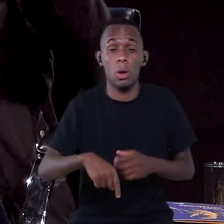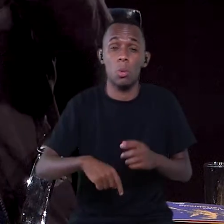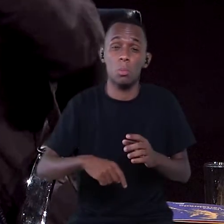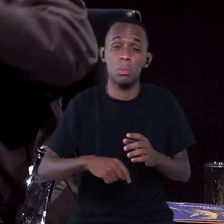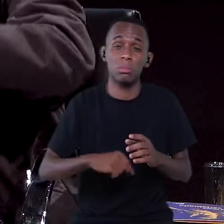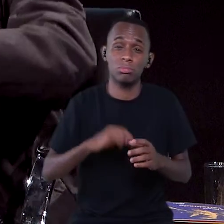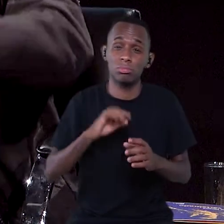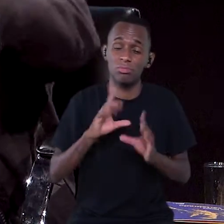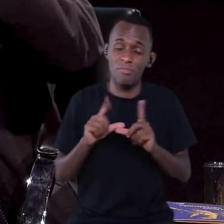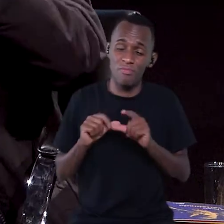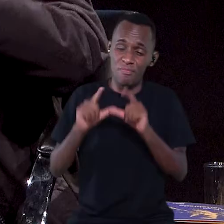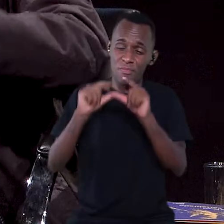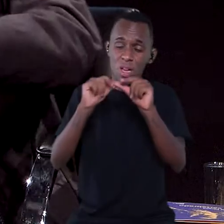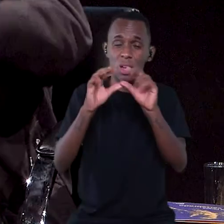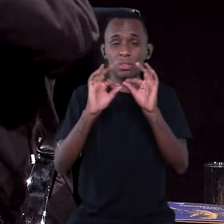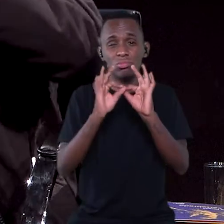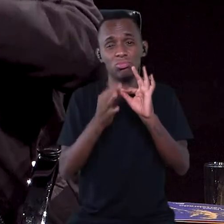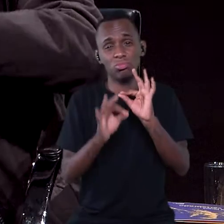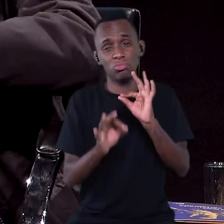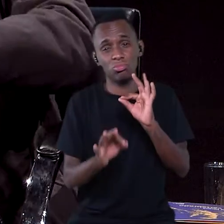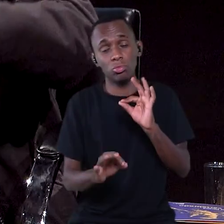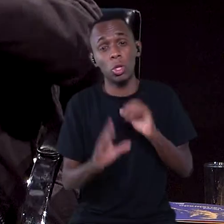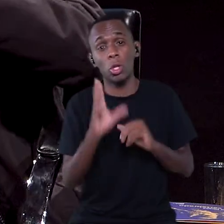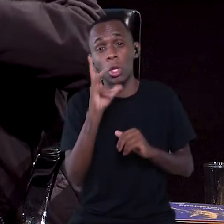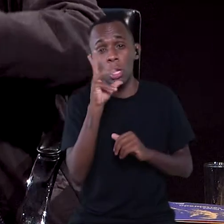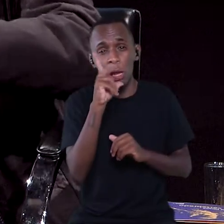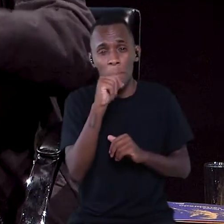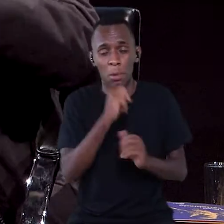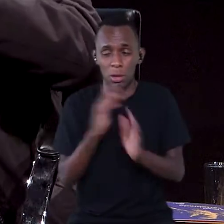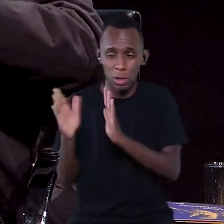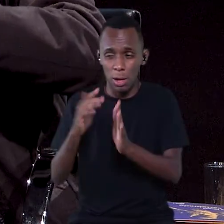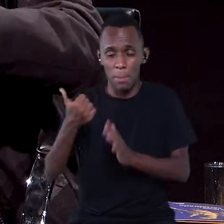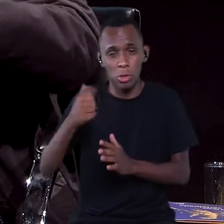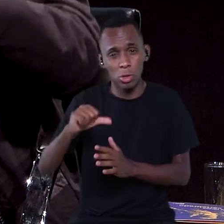longa viagem que você faz. Aqui, quem viveu o final dos anos